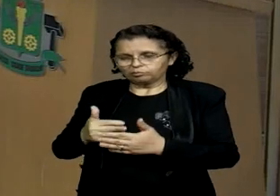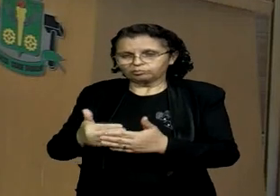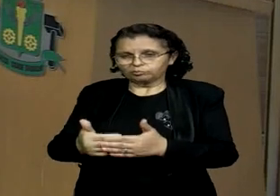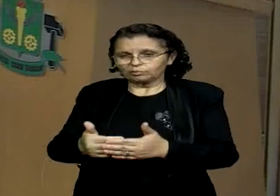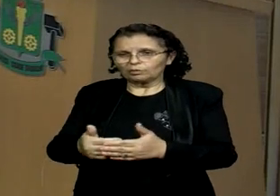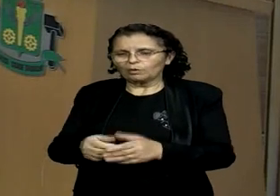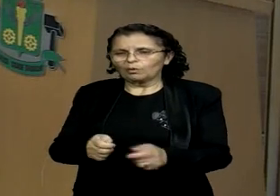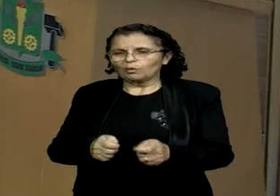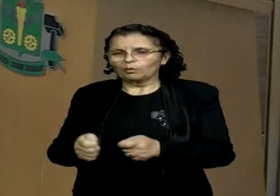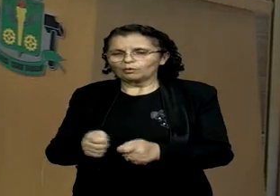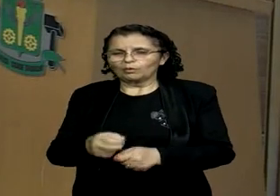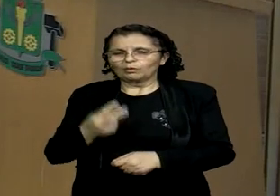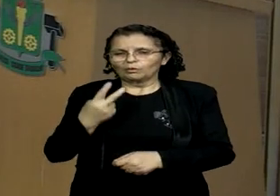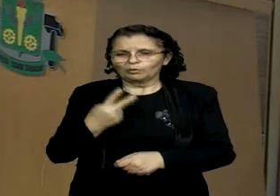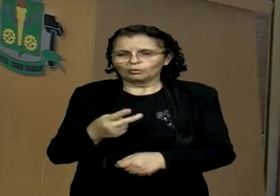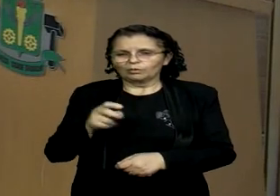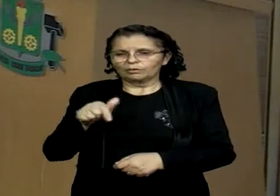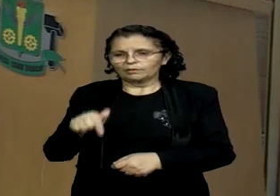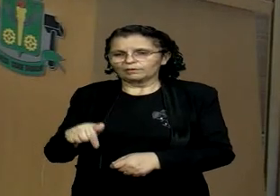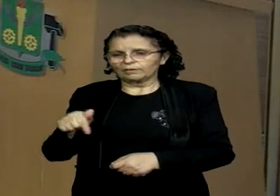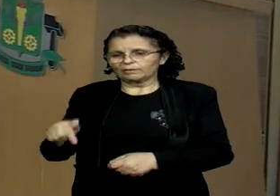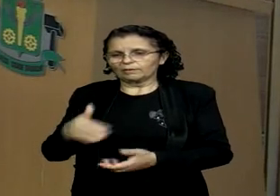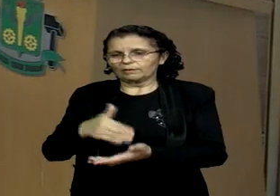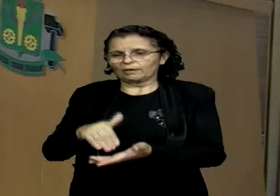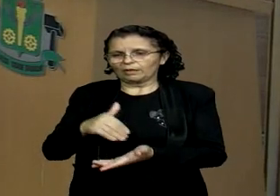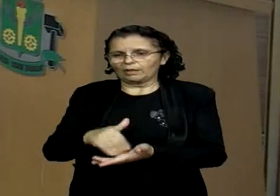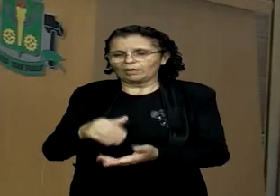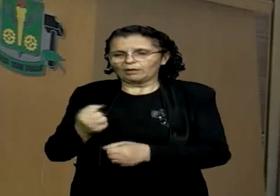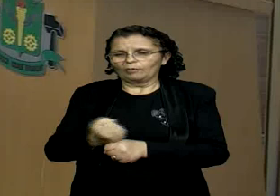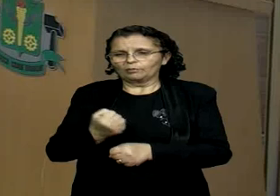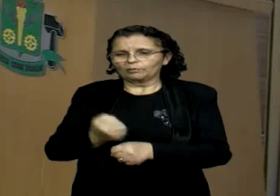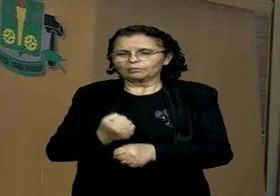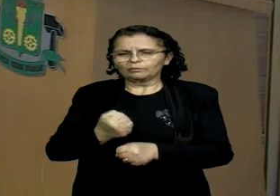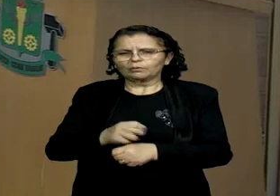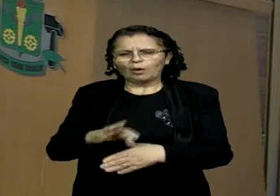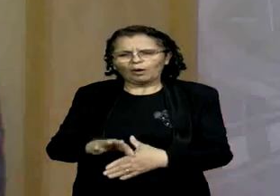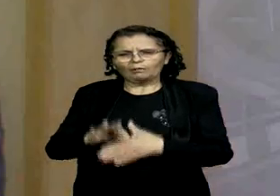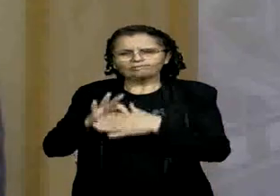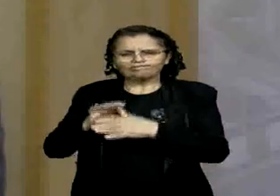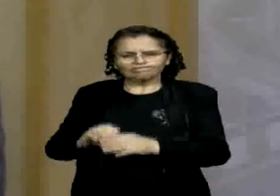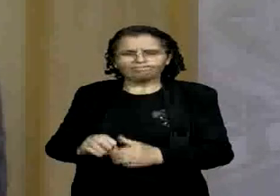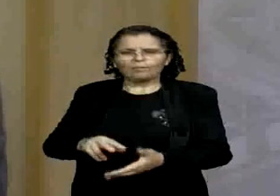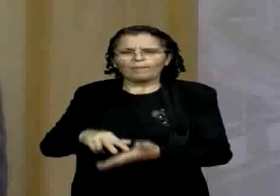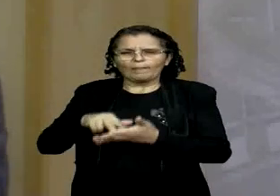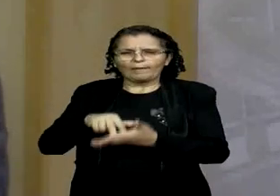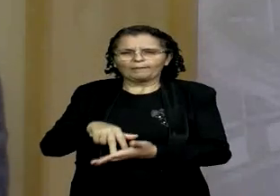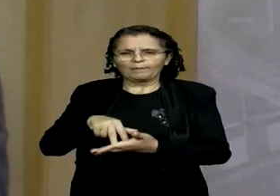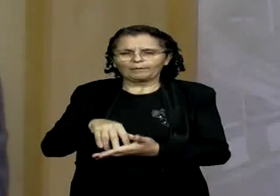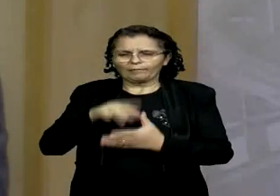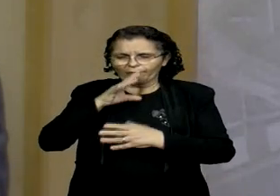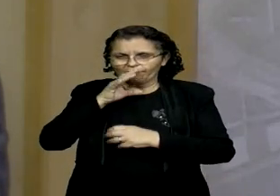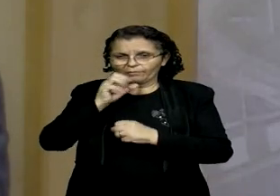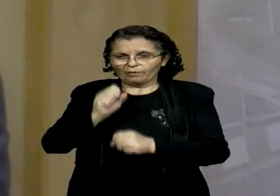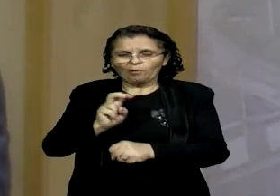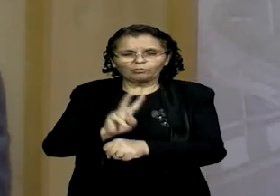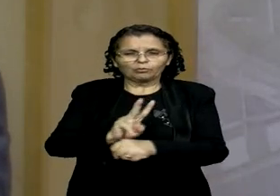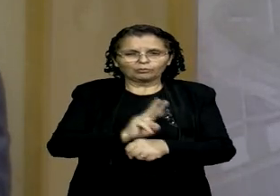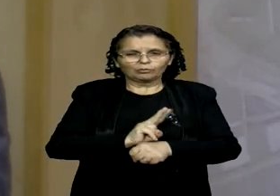Regional 277 da Secretaria de Obras, sua liderança tem sido fundamental para